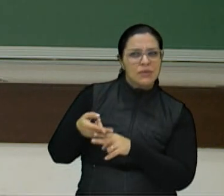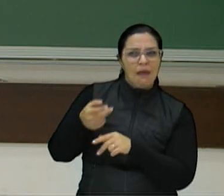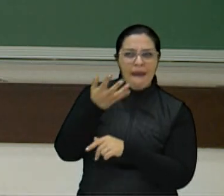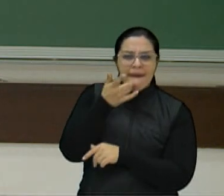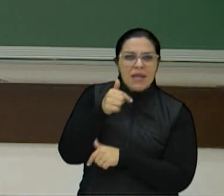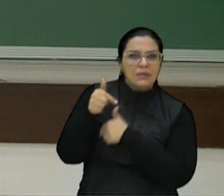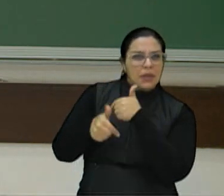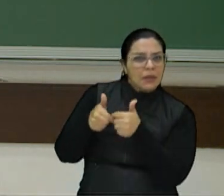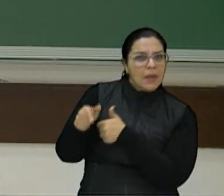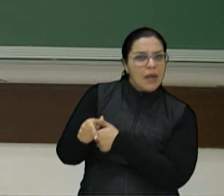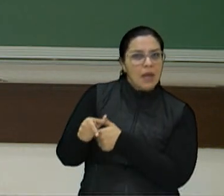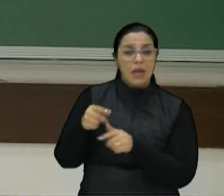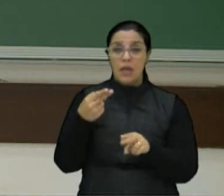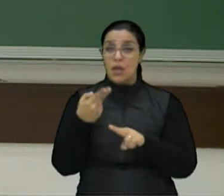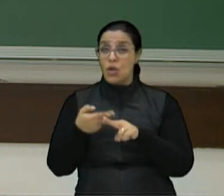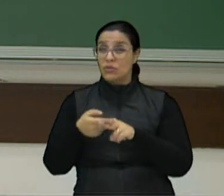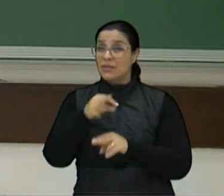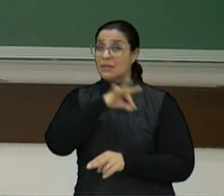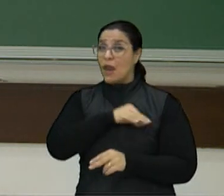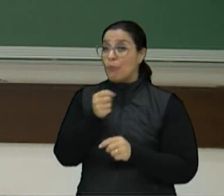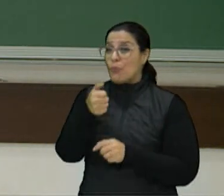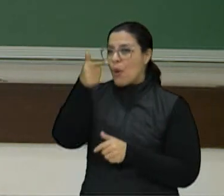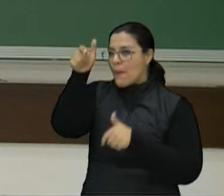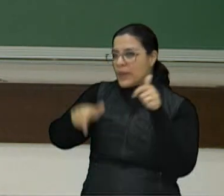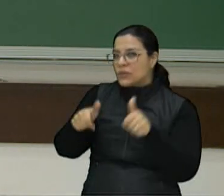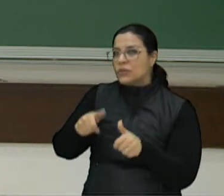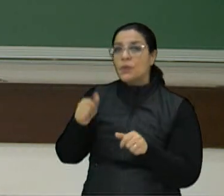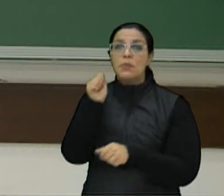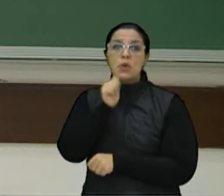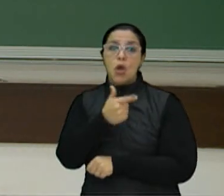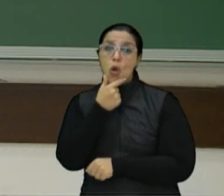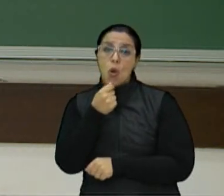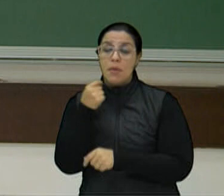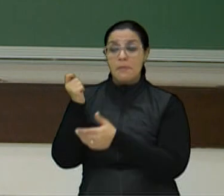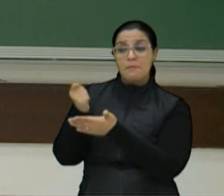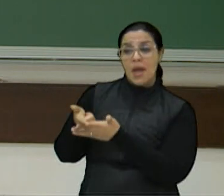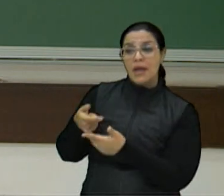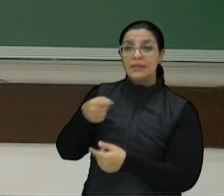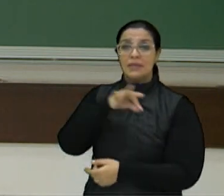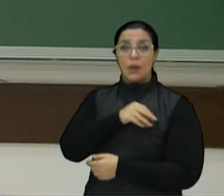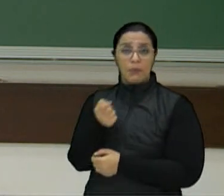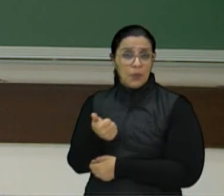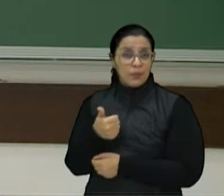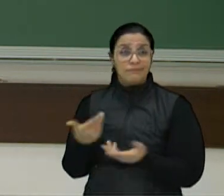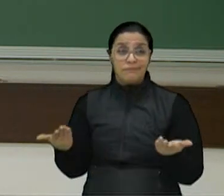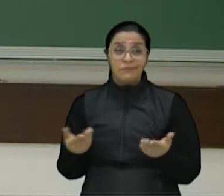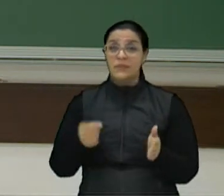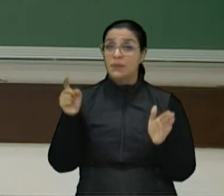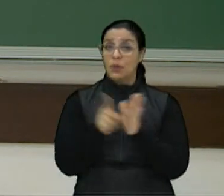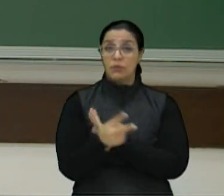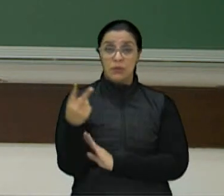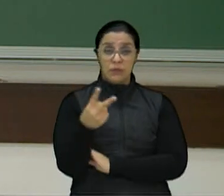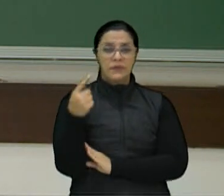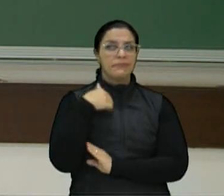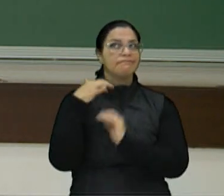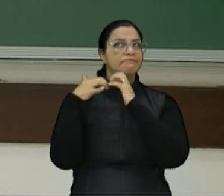caras exploram mão de obra barata, seja de mulheres ou de homens? Muito bem. Questão 2, para